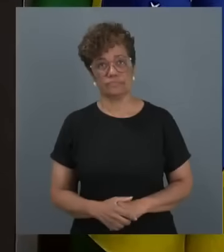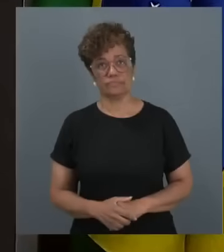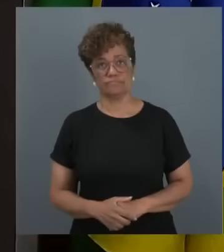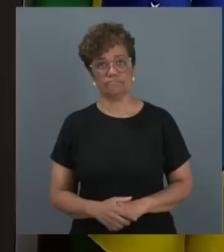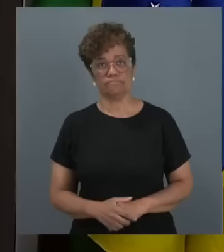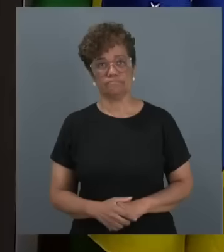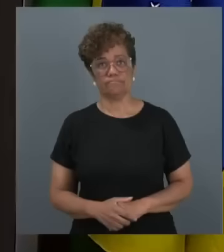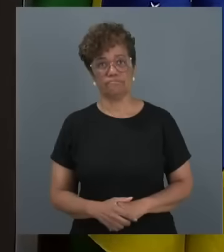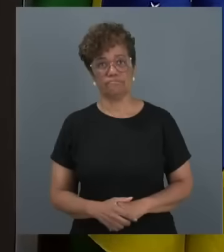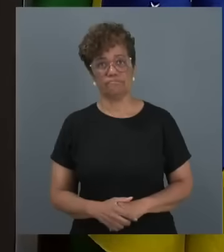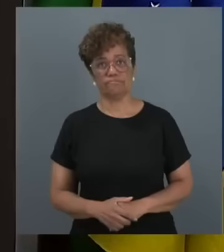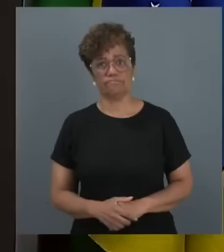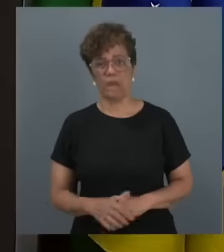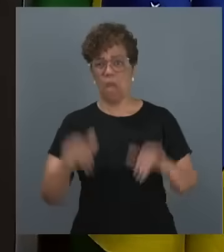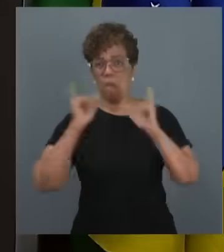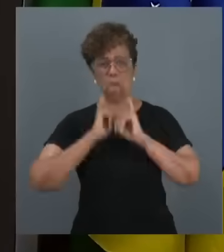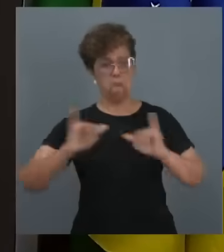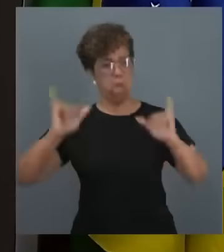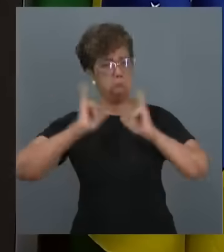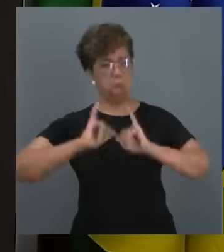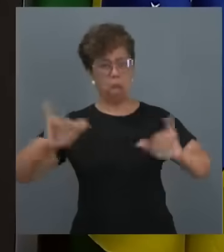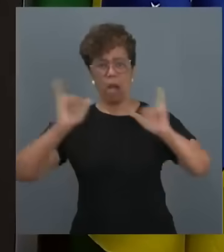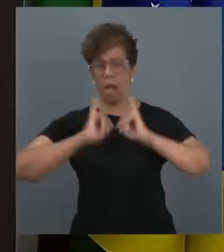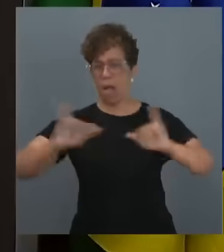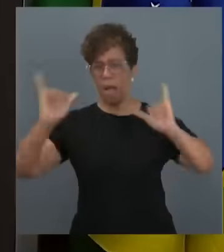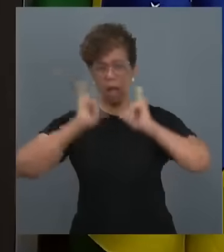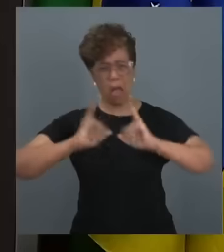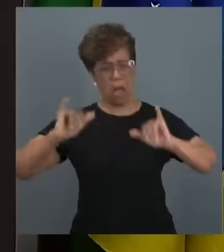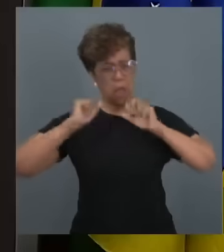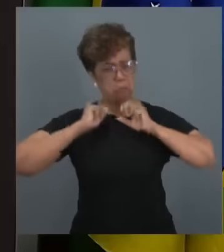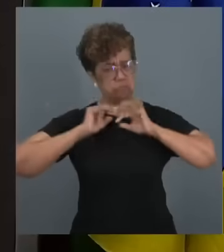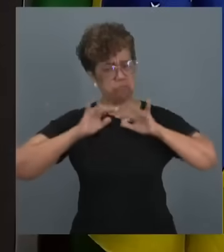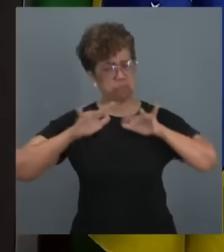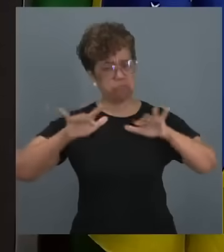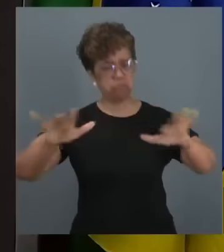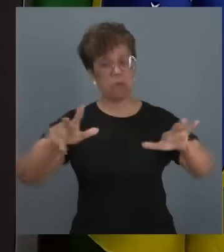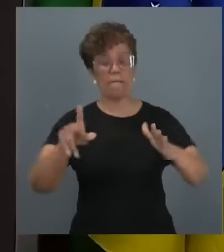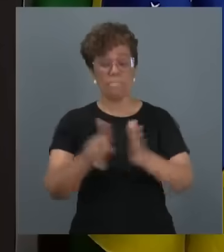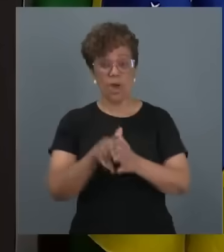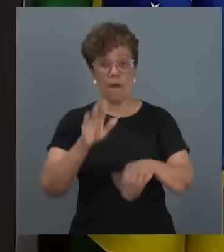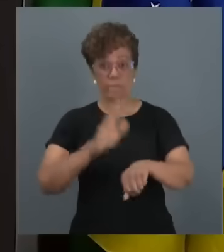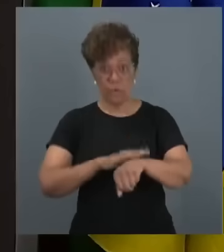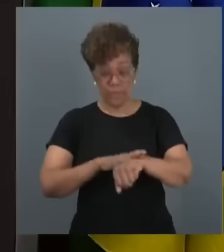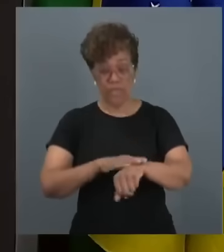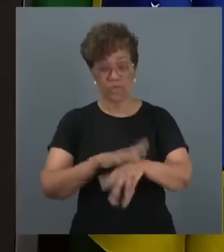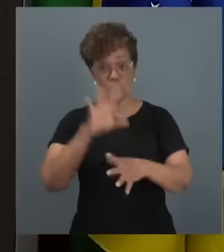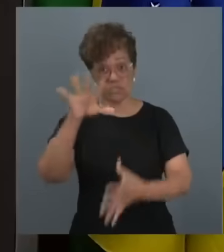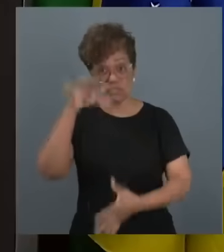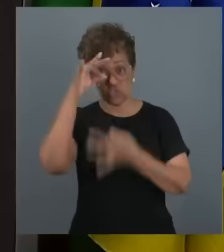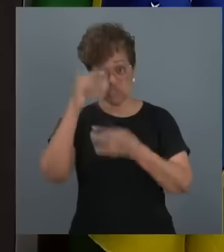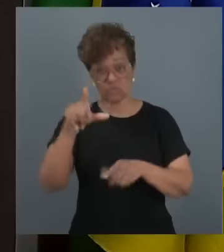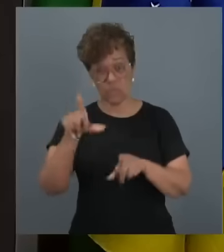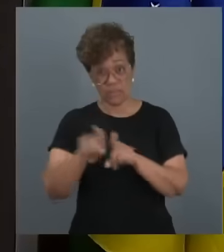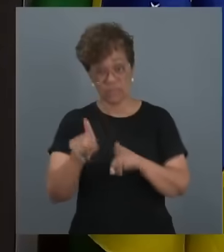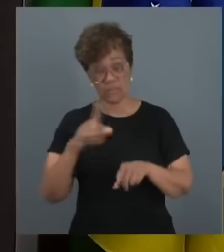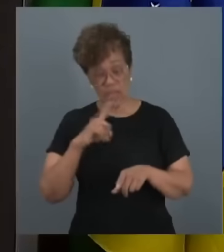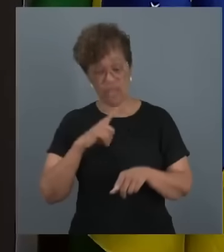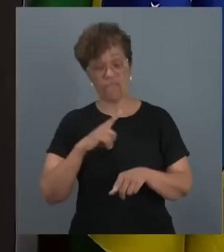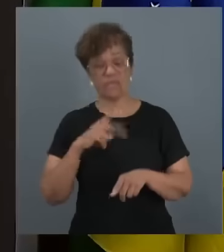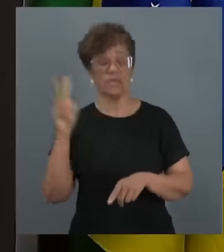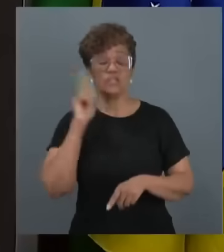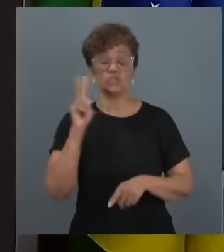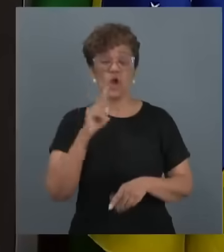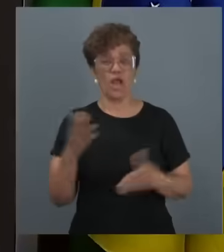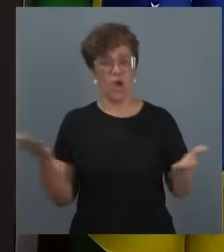Foi a maior propaganda que o espiritismo teve na história. E estão fazendo a mesma